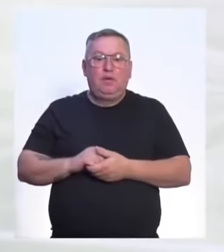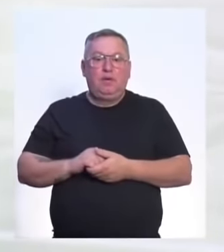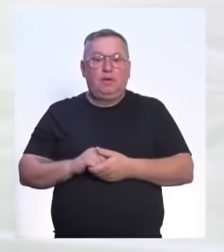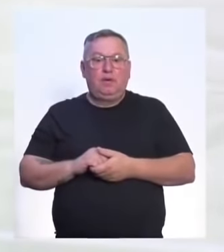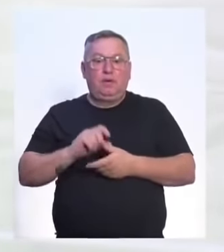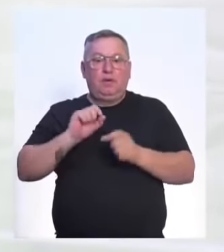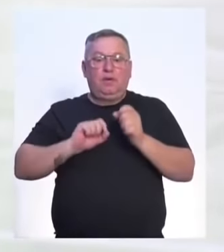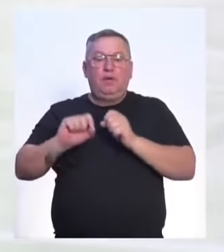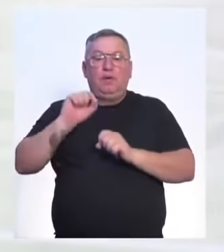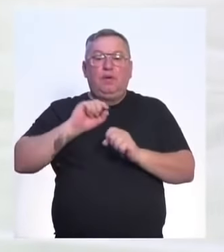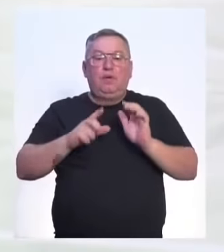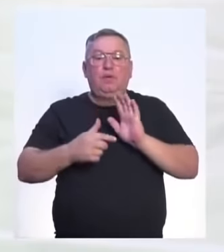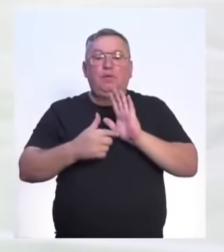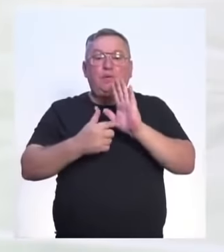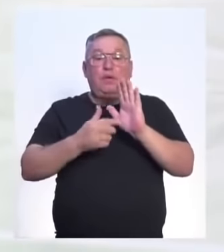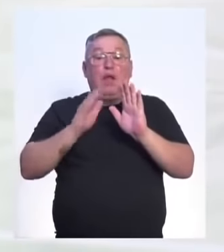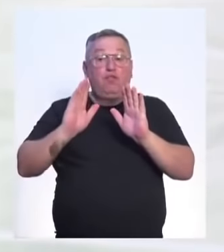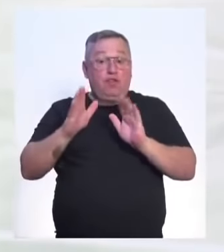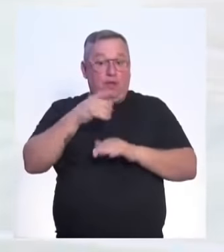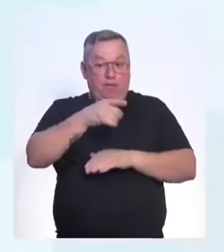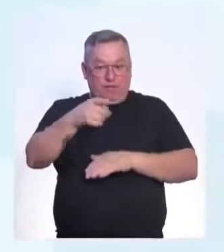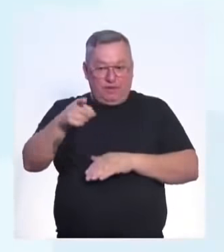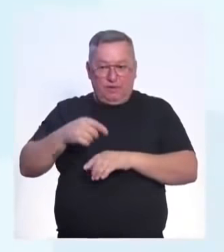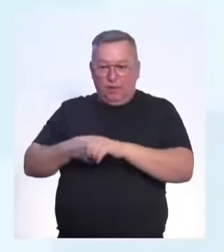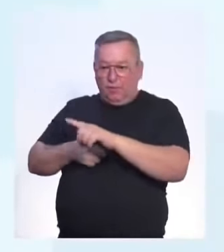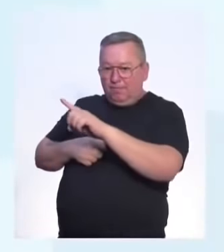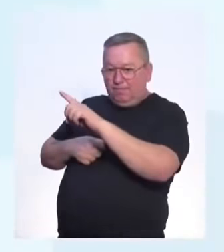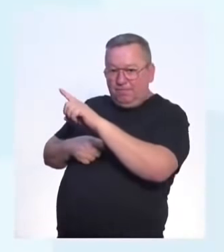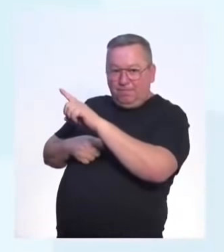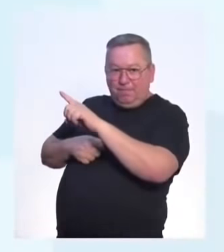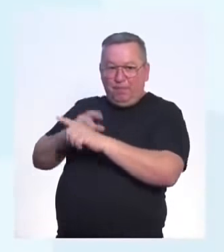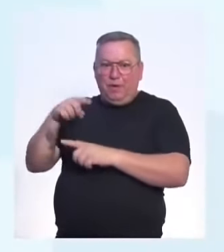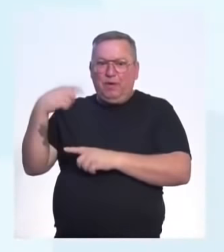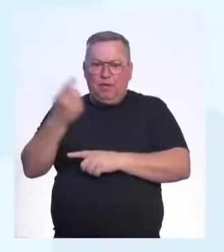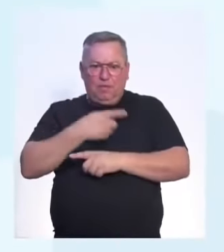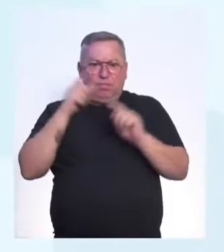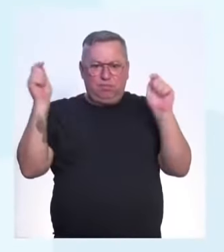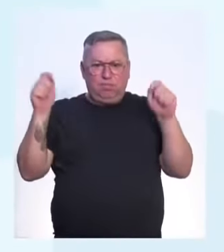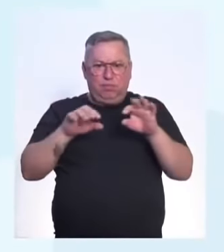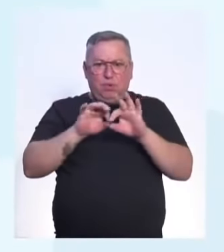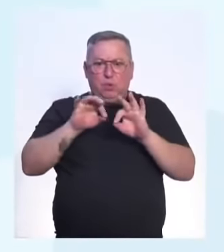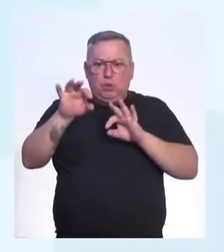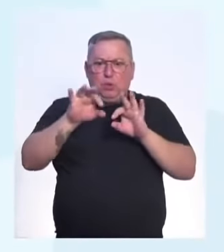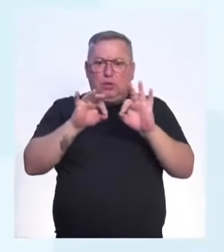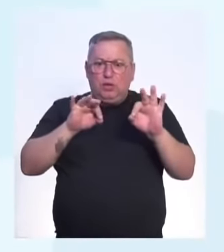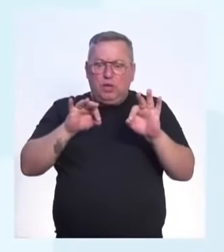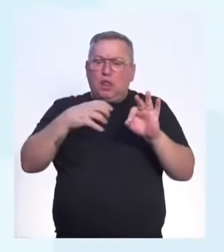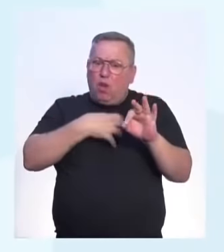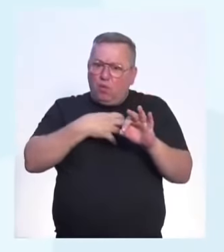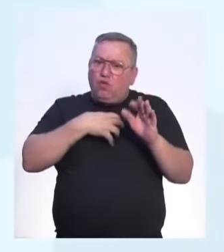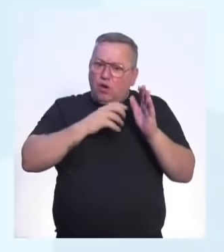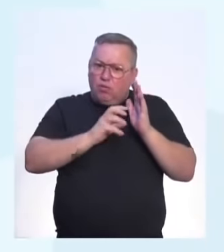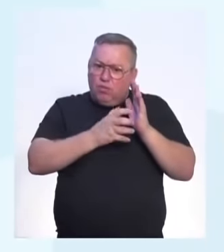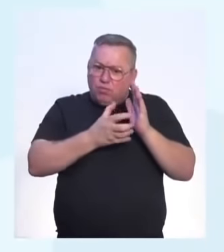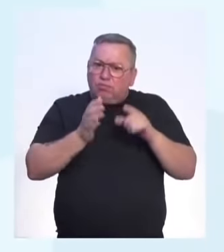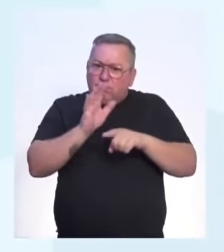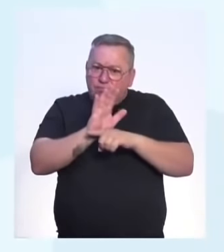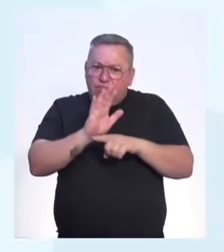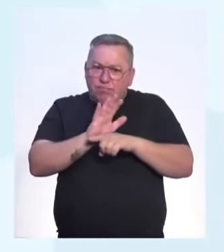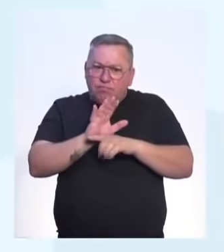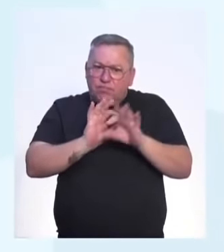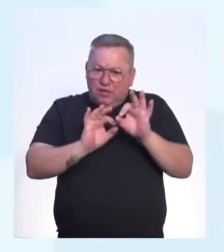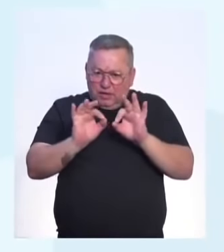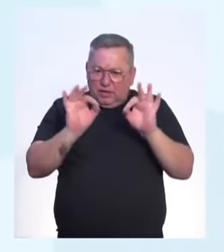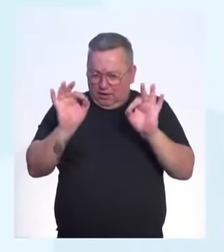é o que vai aparecer já para vocês. Se nós podemos medir algo, então existe uma ferramenta que auxilia nesse